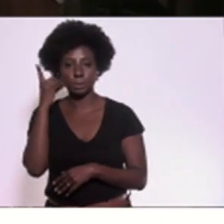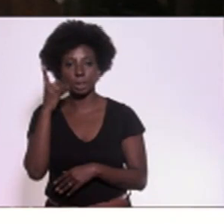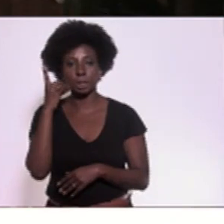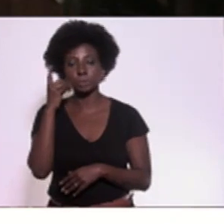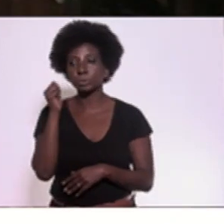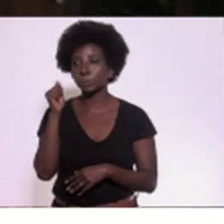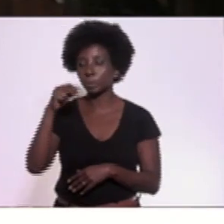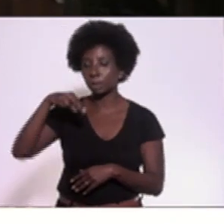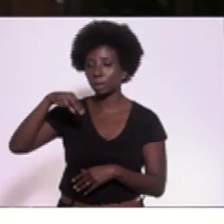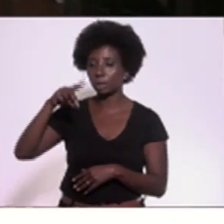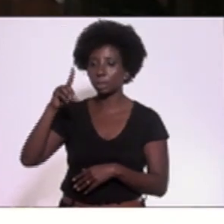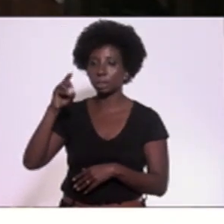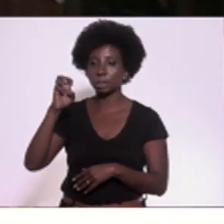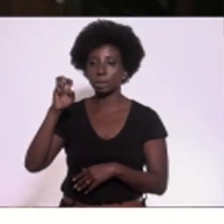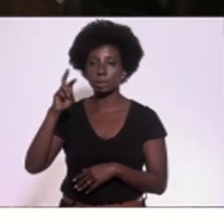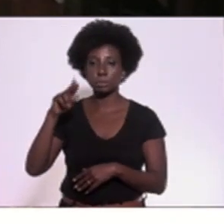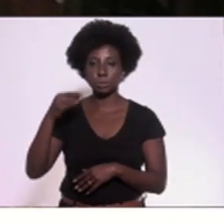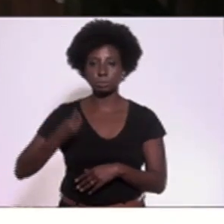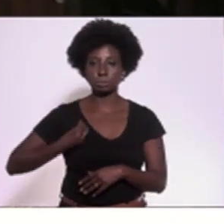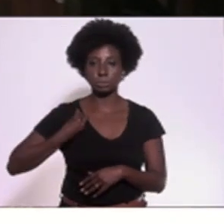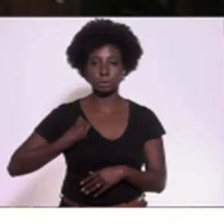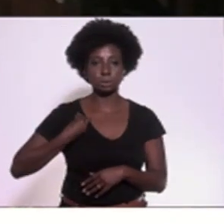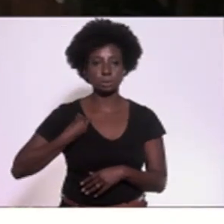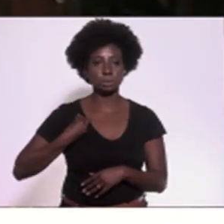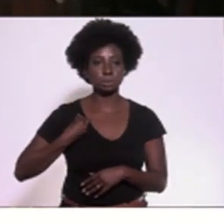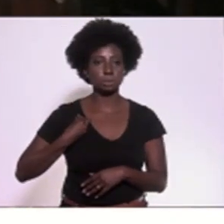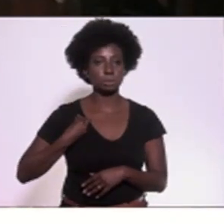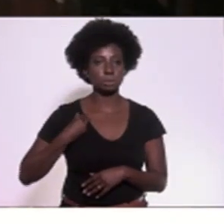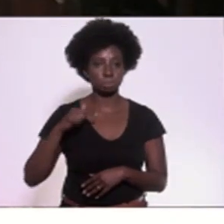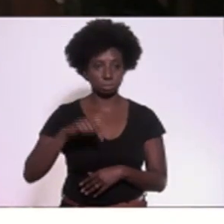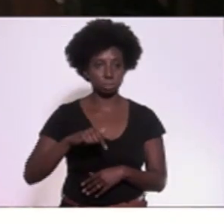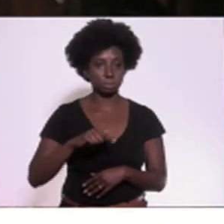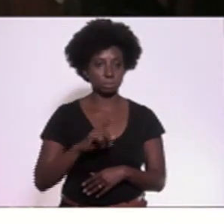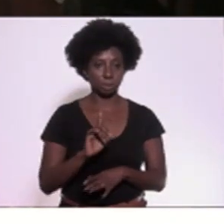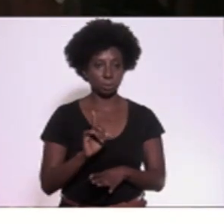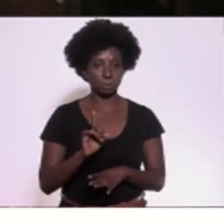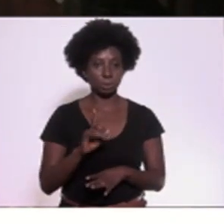encontra? Deputada Renata Souza.